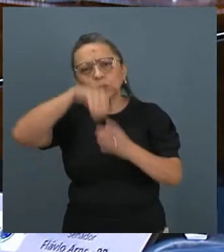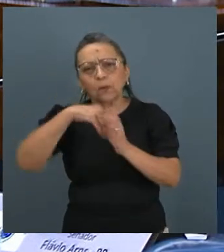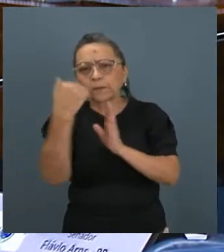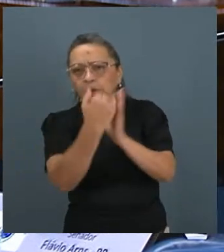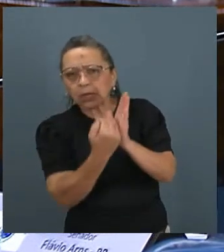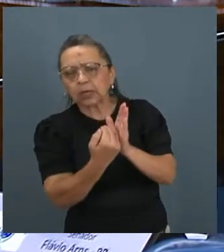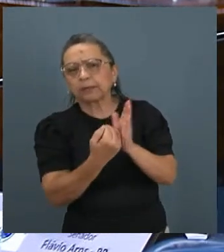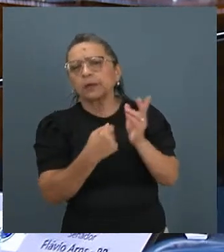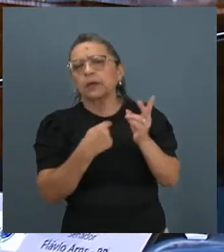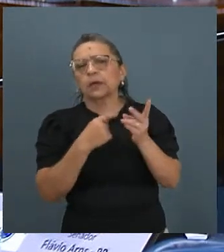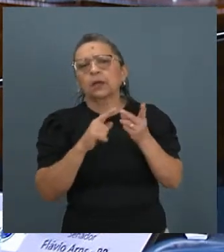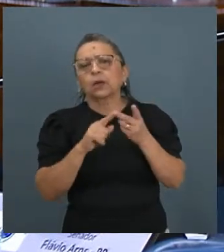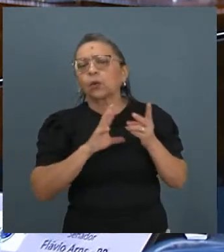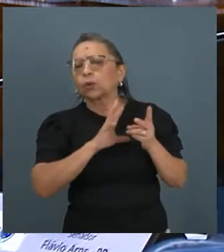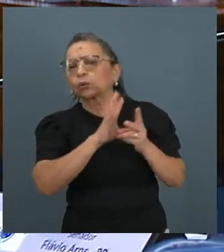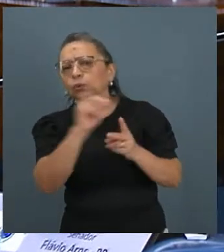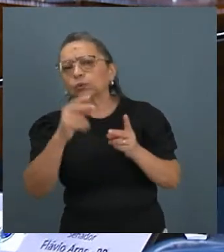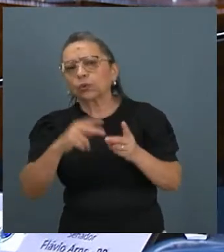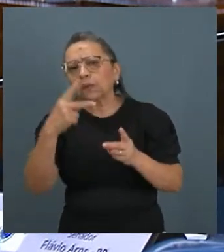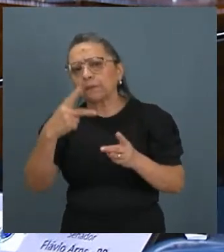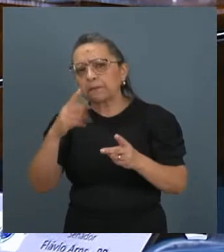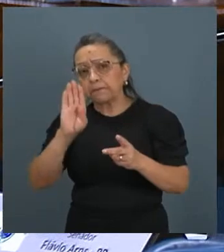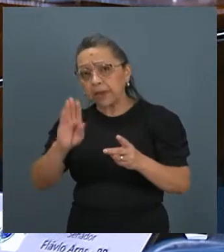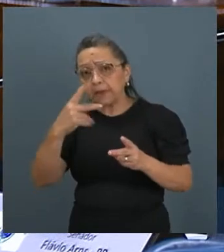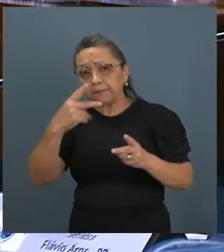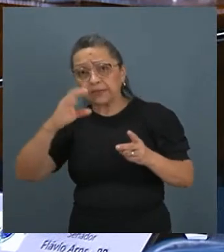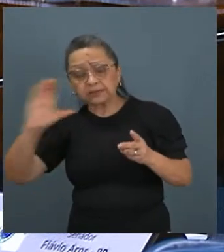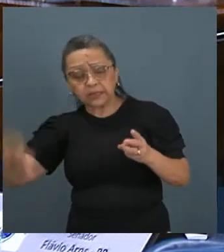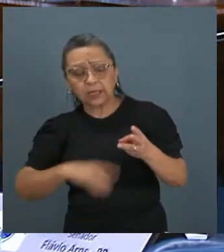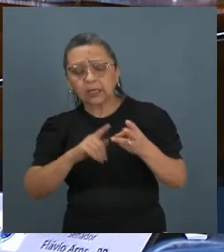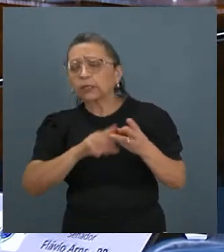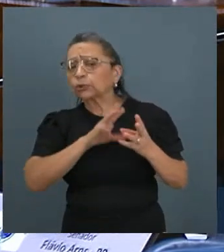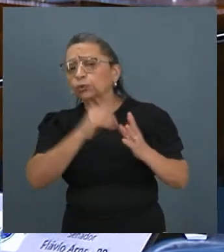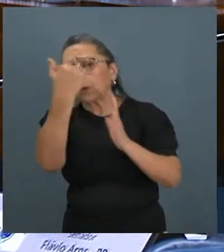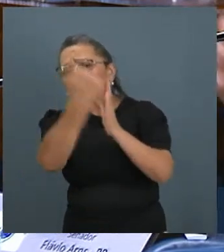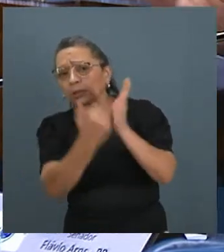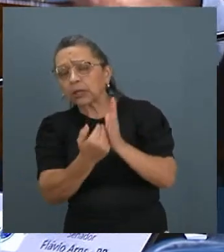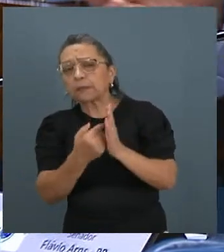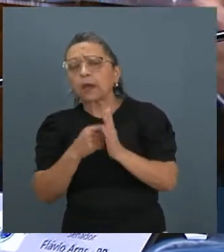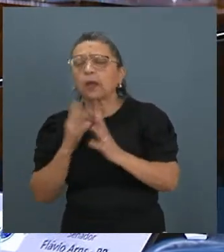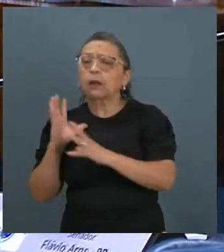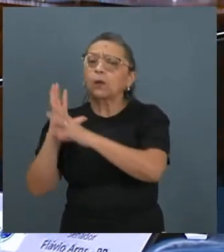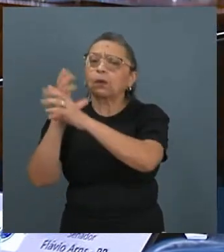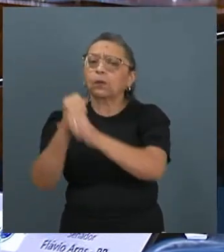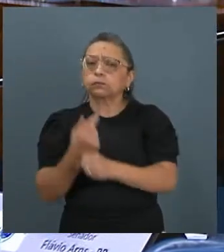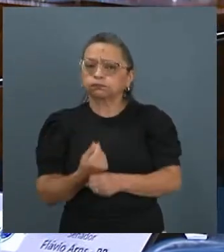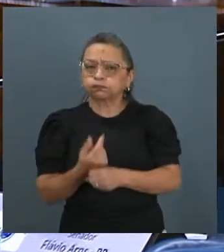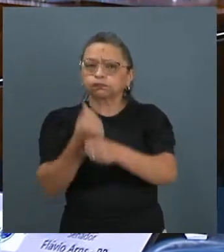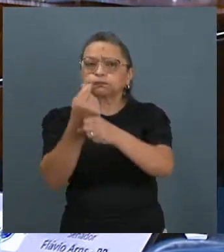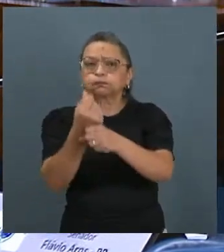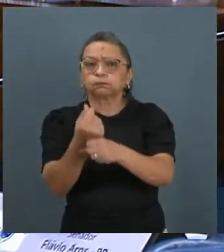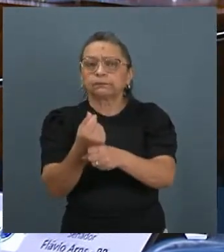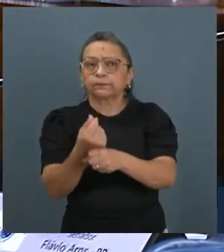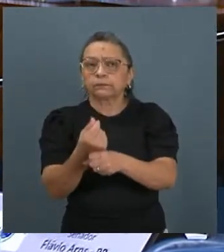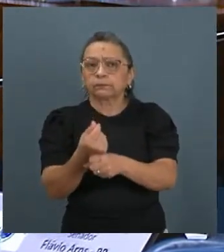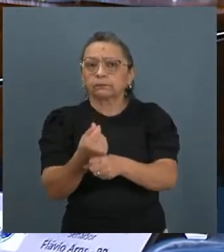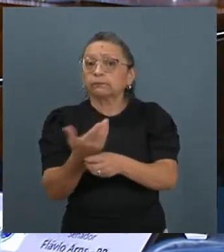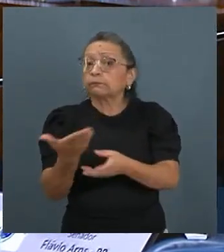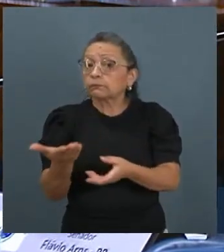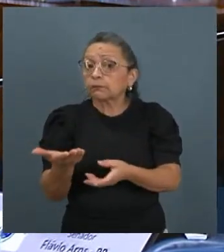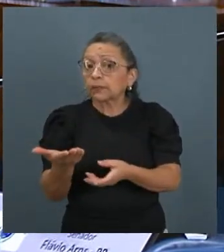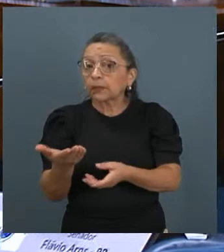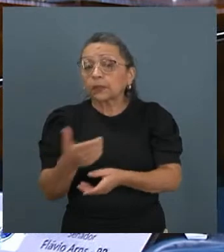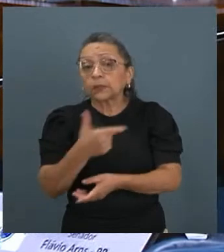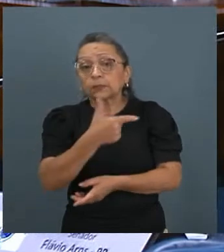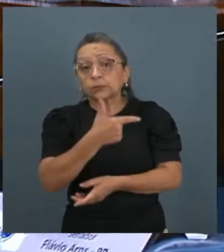Brasil, com todo o BPC e todos os programas, é um orçamento, né, senadora Zenaide, apontado lá,